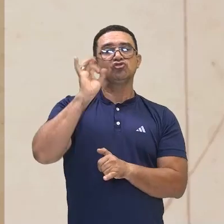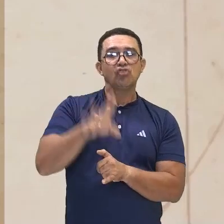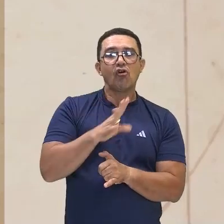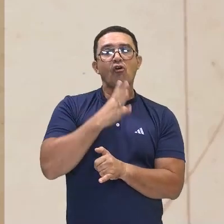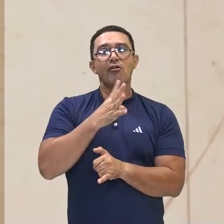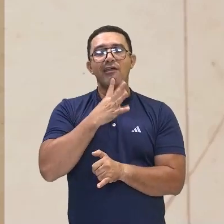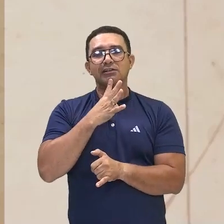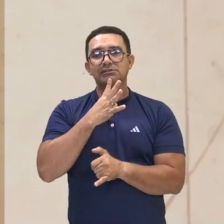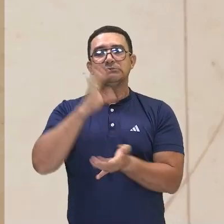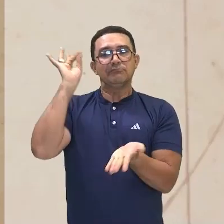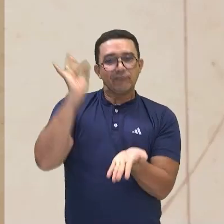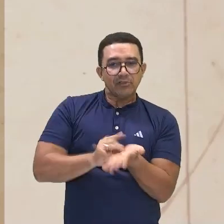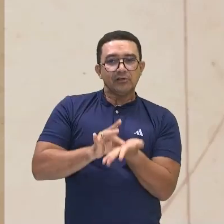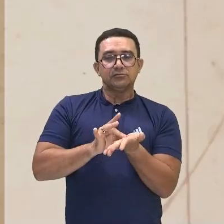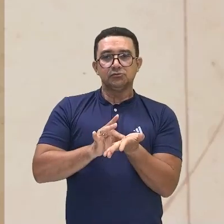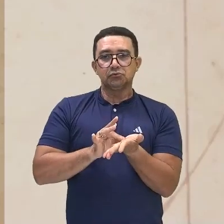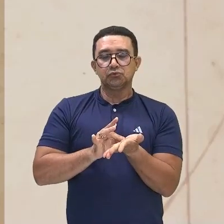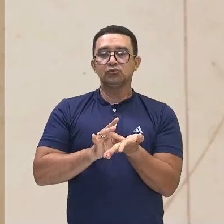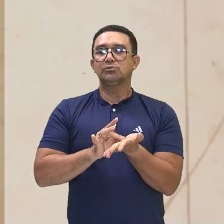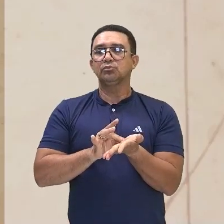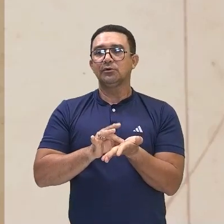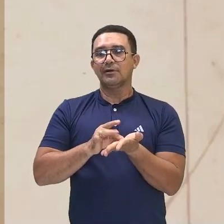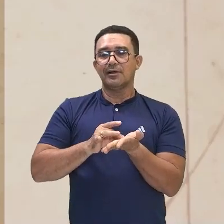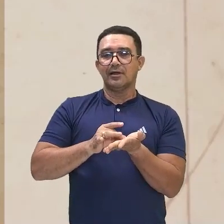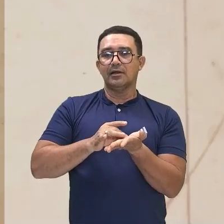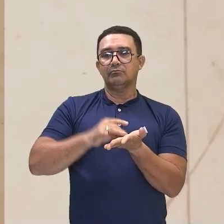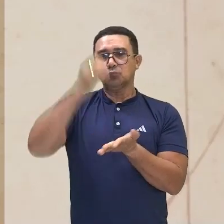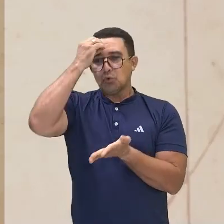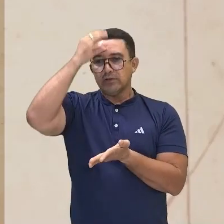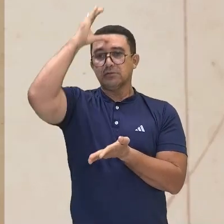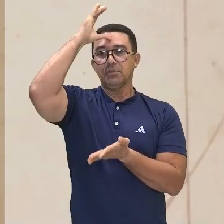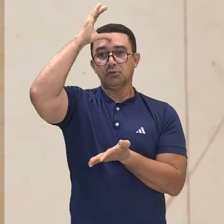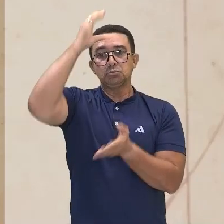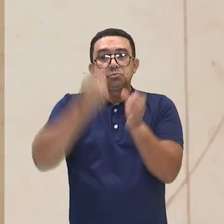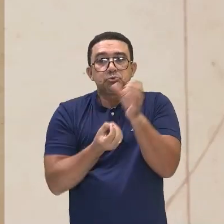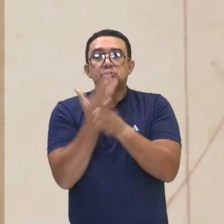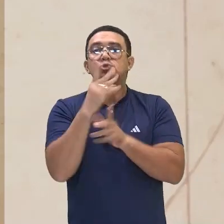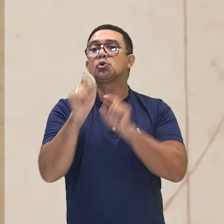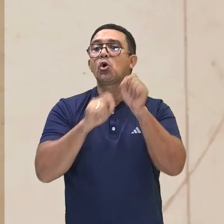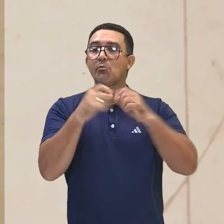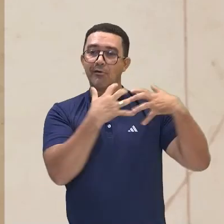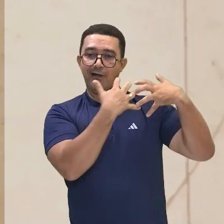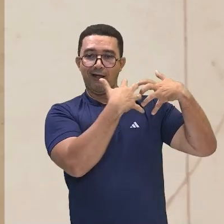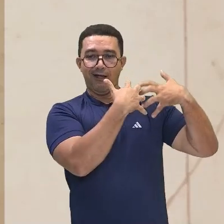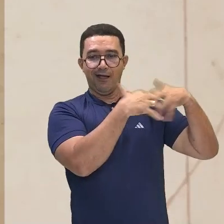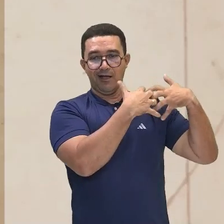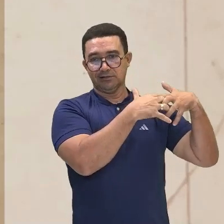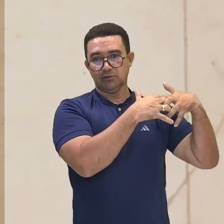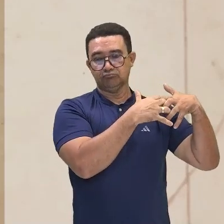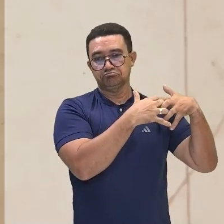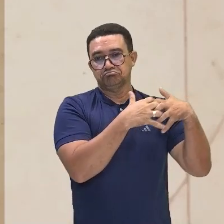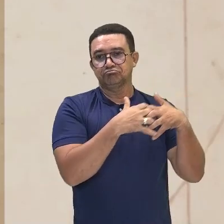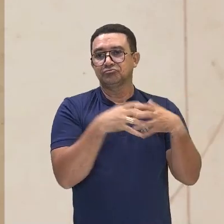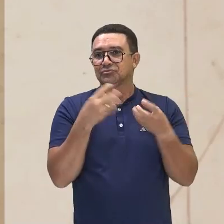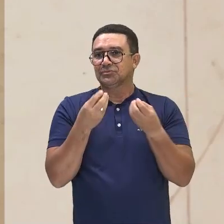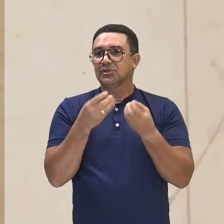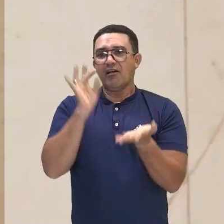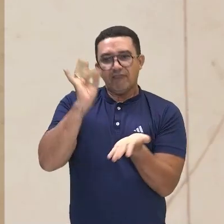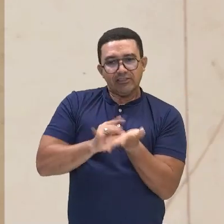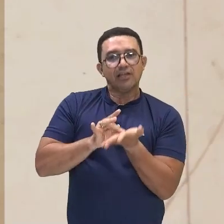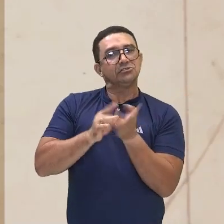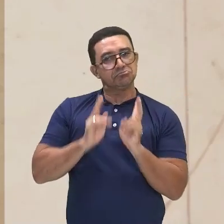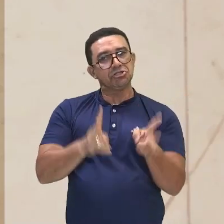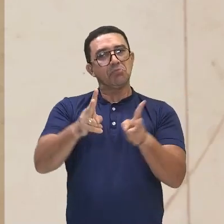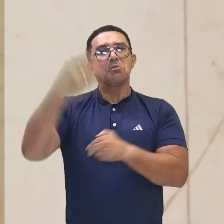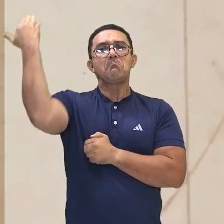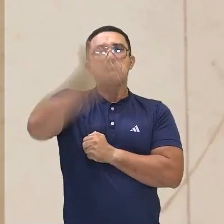única fonte do conhecimento é através da razão. Não há outro caminho para conhecer a verdade que não seja através